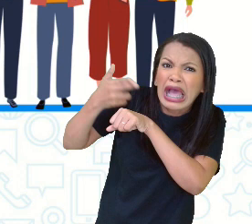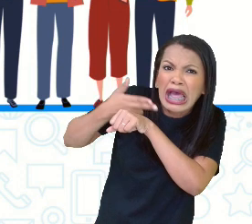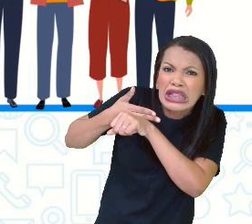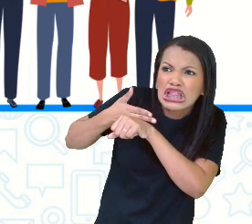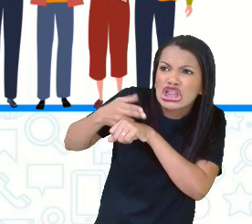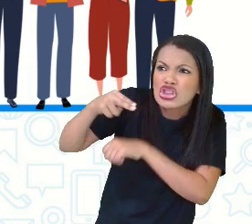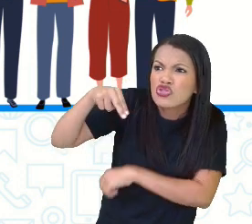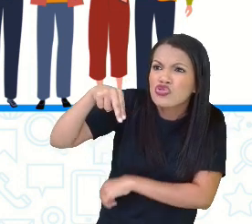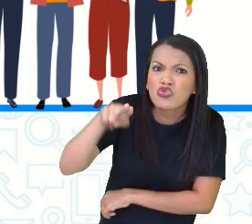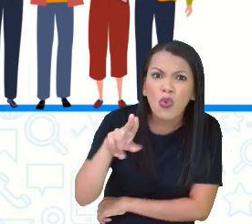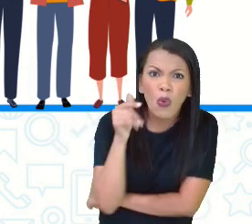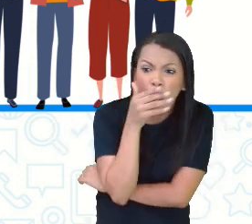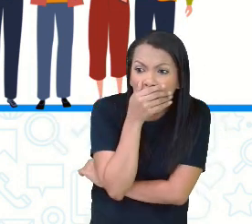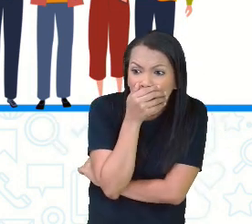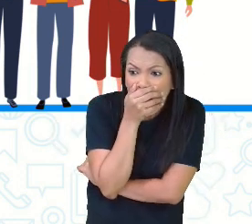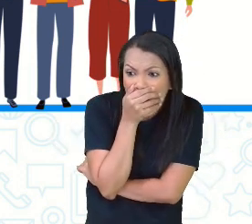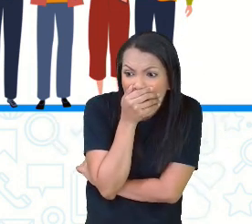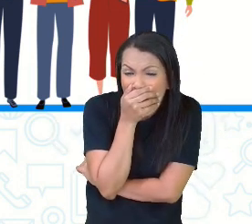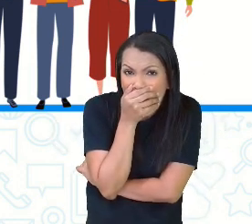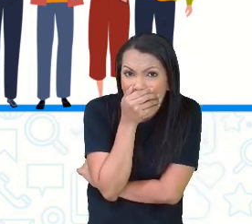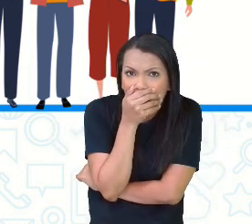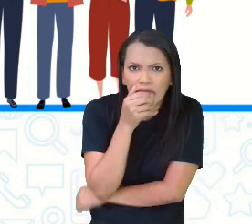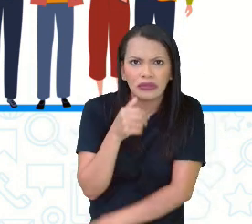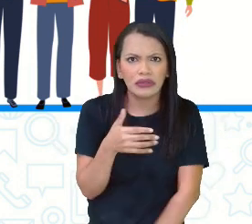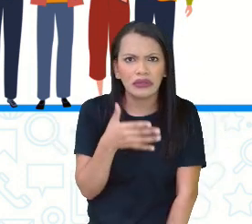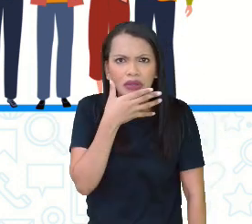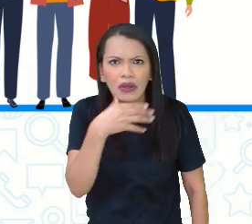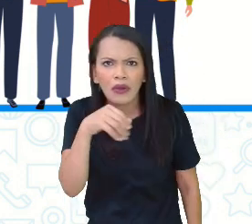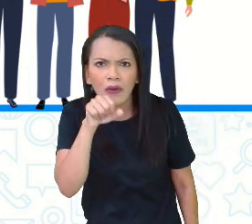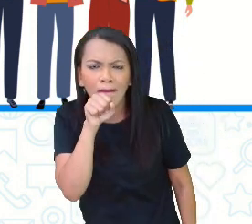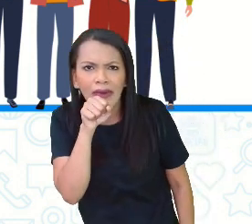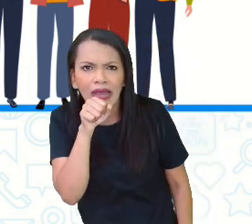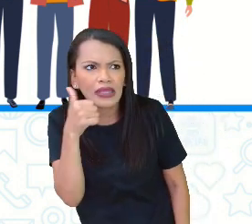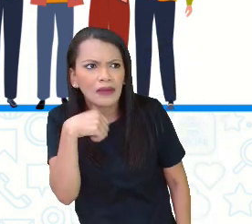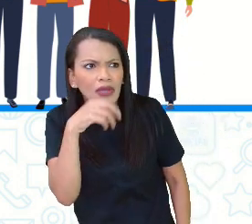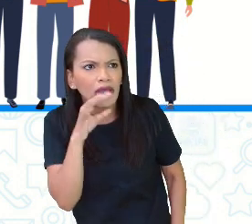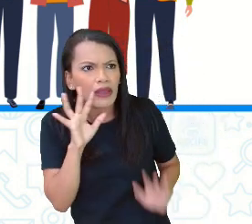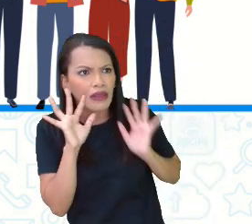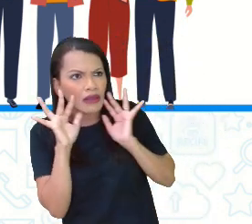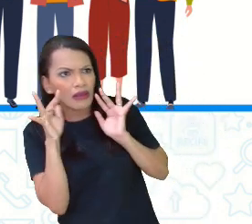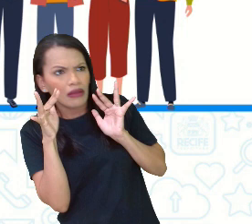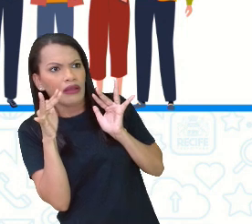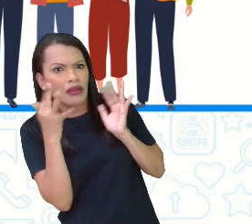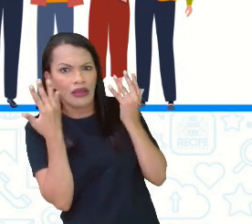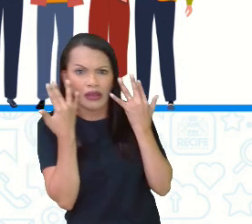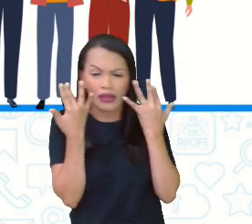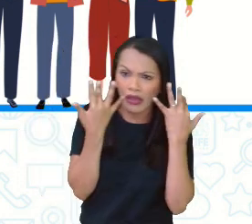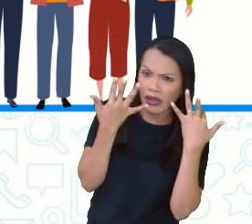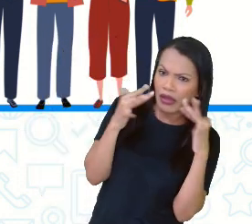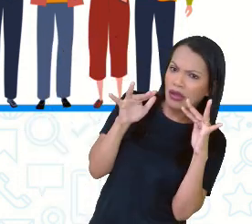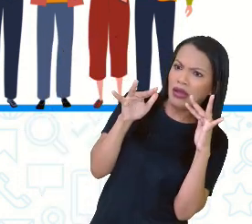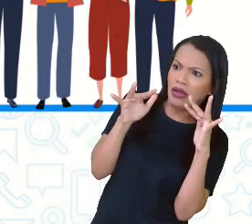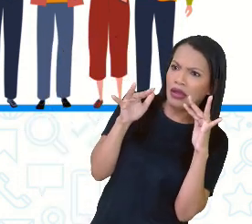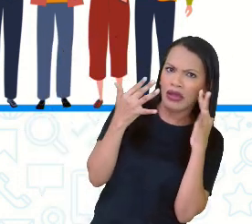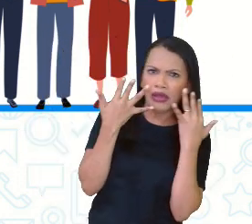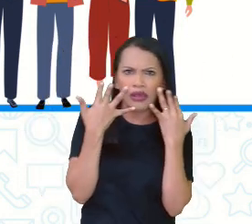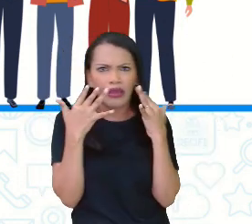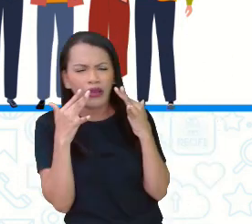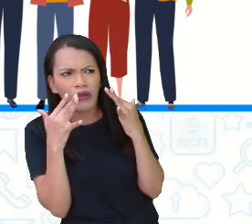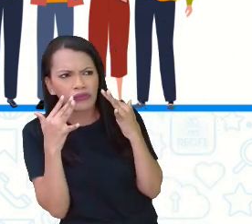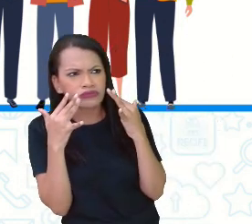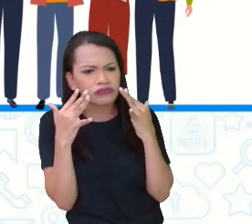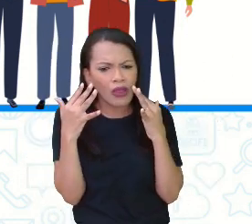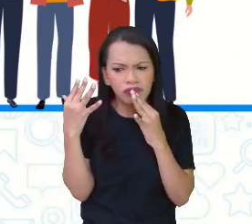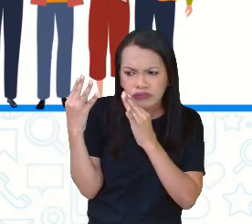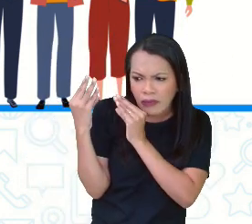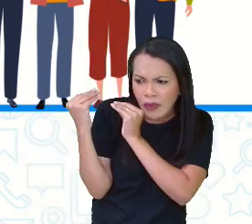criança inocente. Observou o pai a quantos o rodeavam. Imediatamente, o povo começou a cochichar entre si.